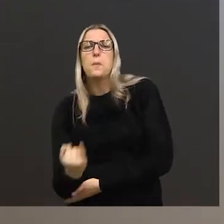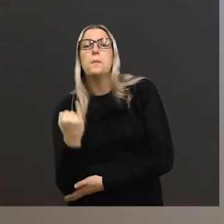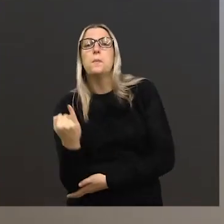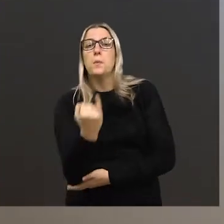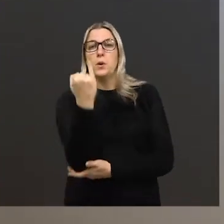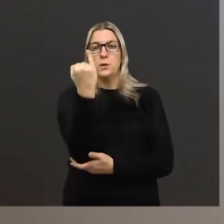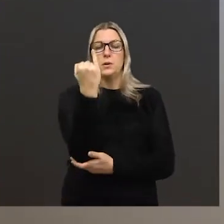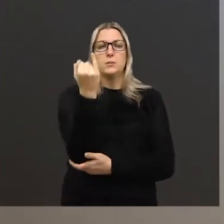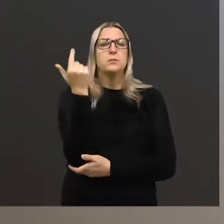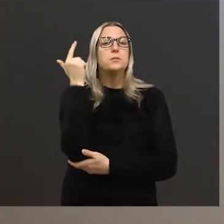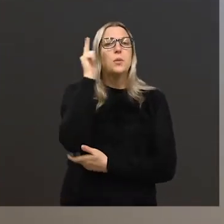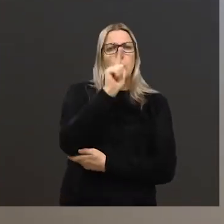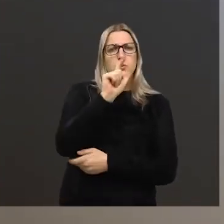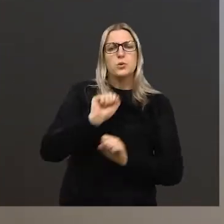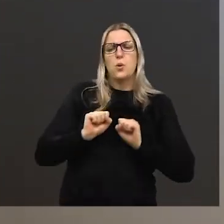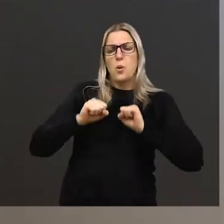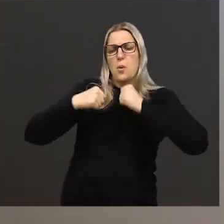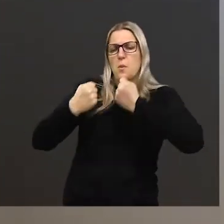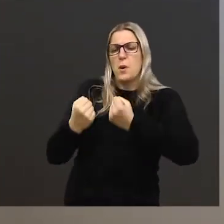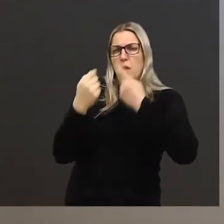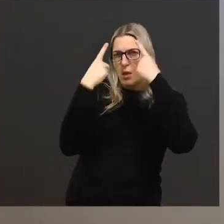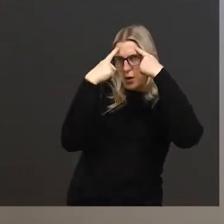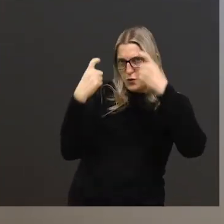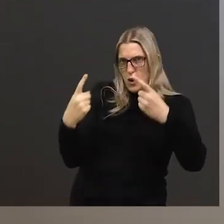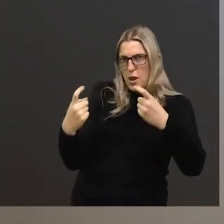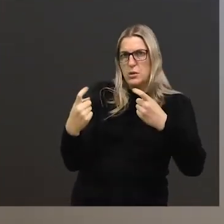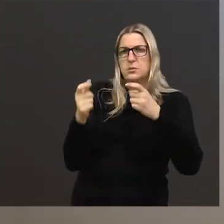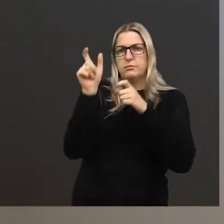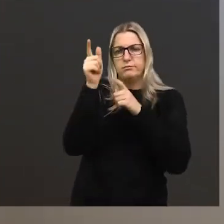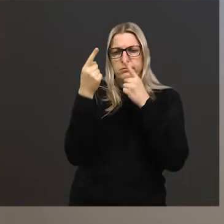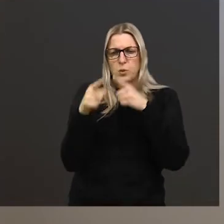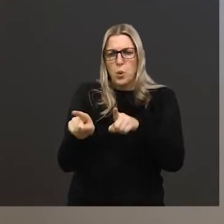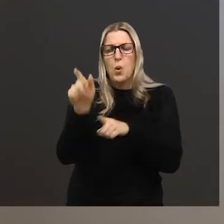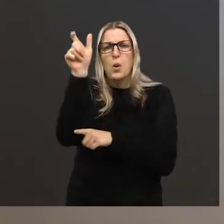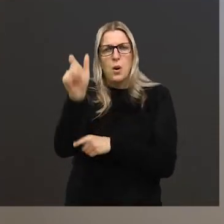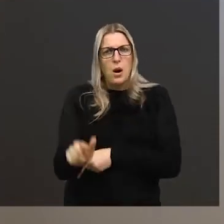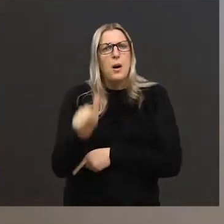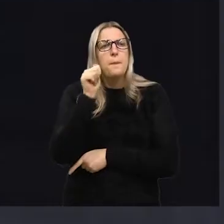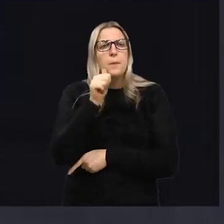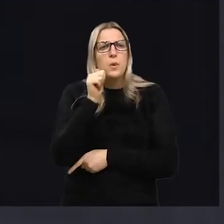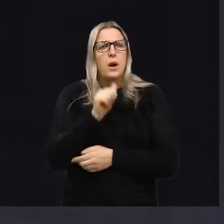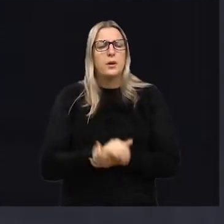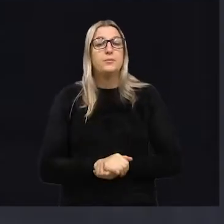punição também é um elemento importante para que a gente consiga combater a violência de